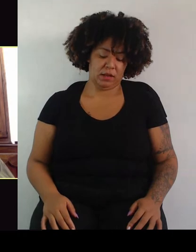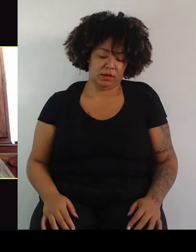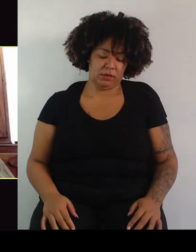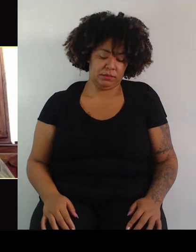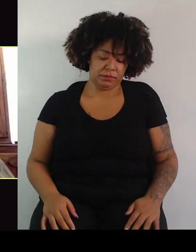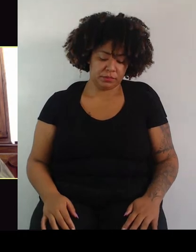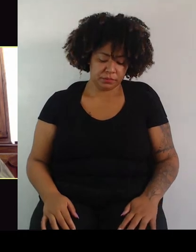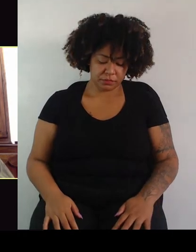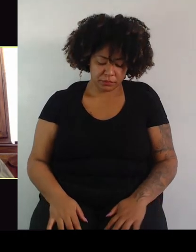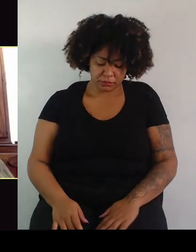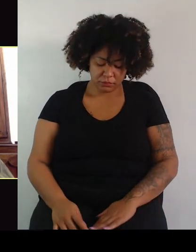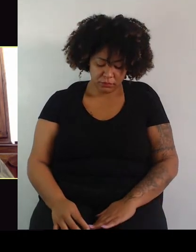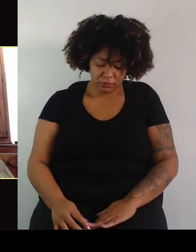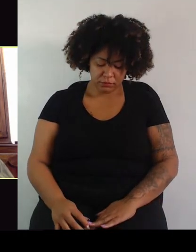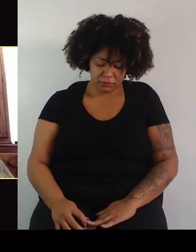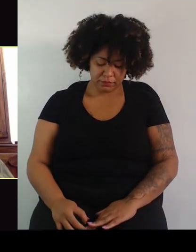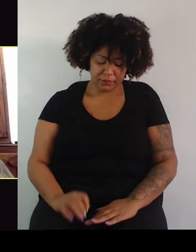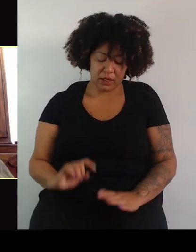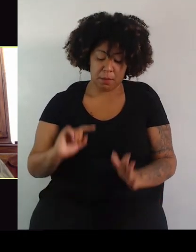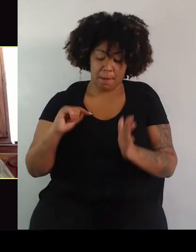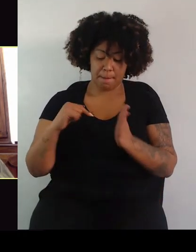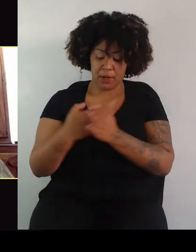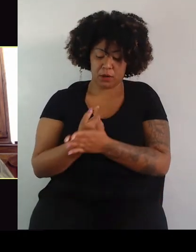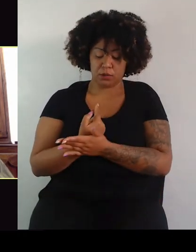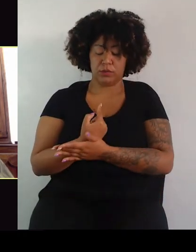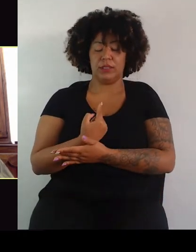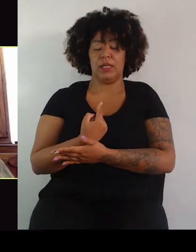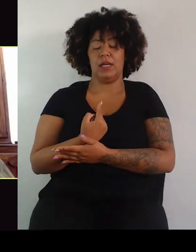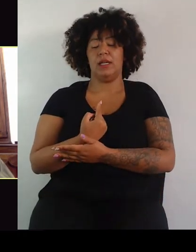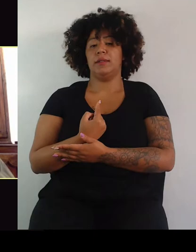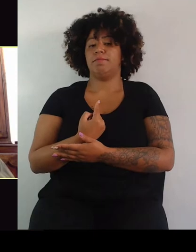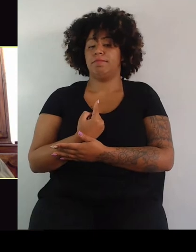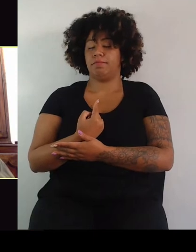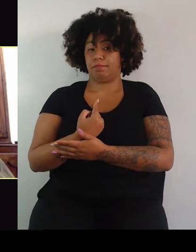é uma pergunta muito ampla